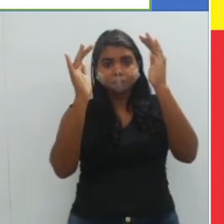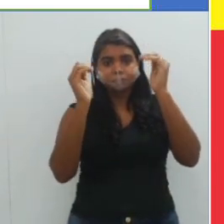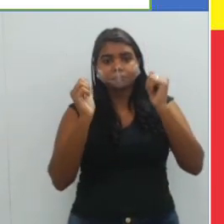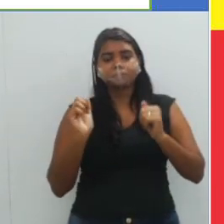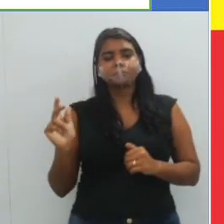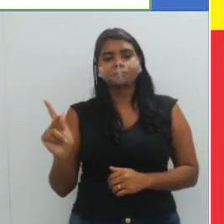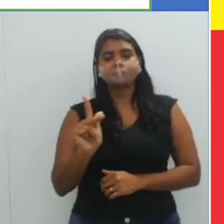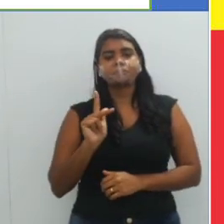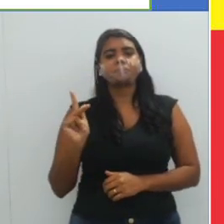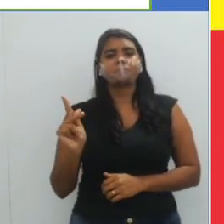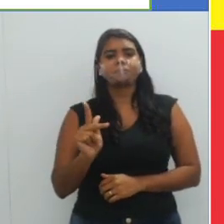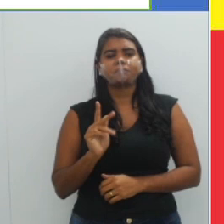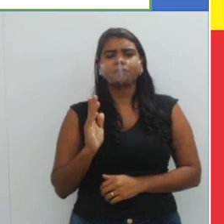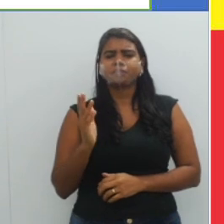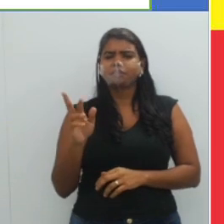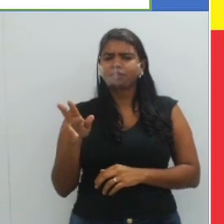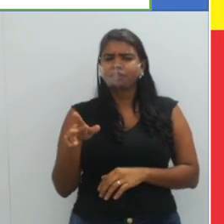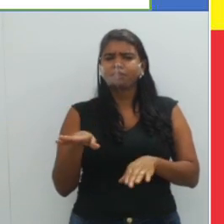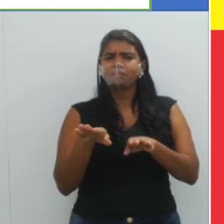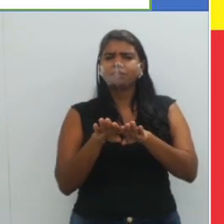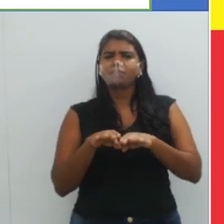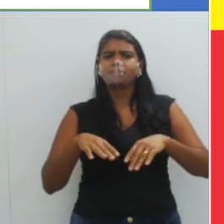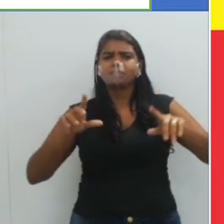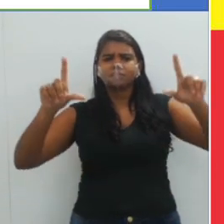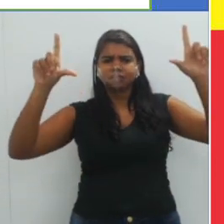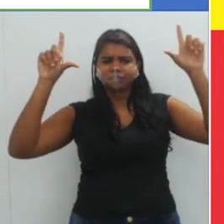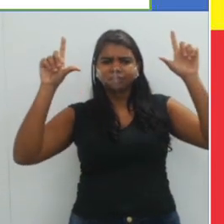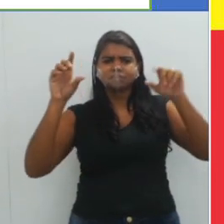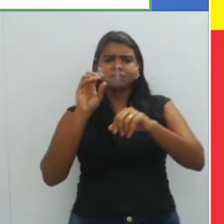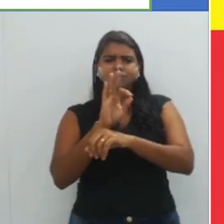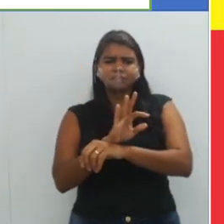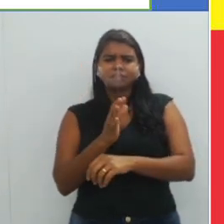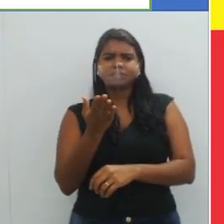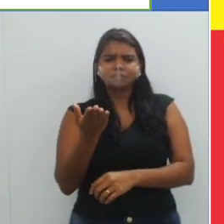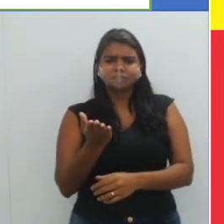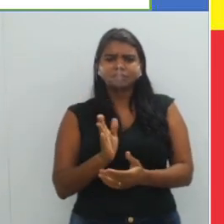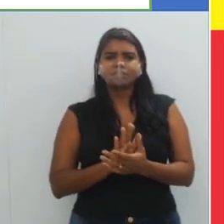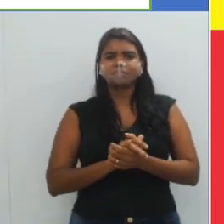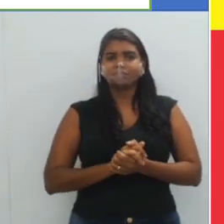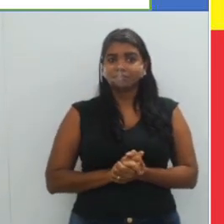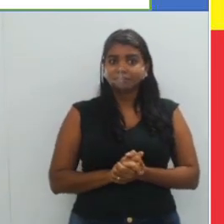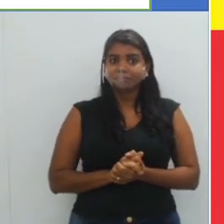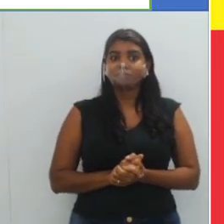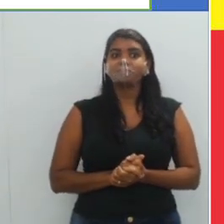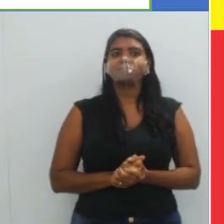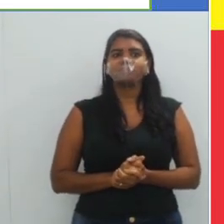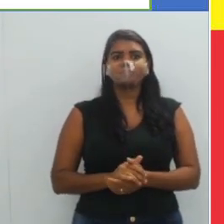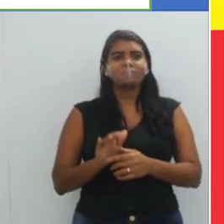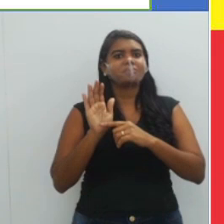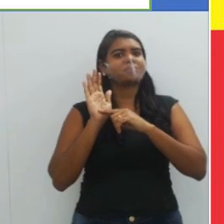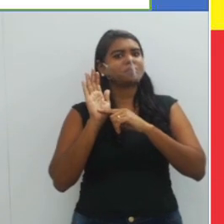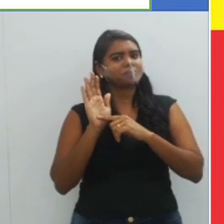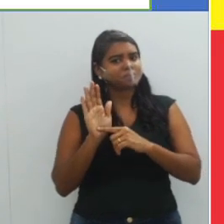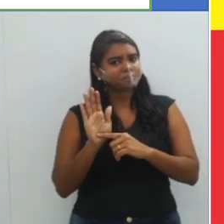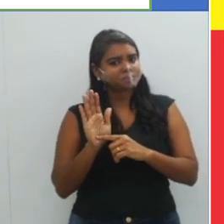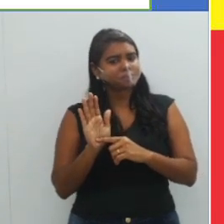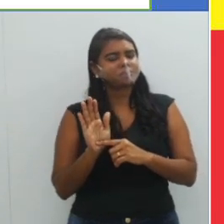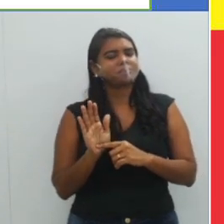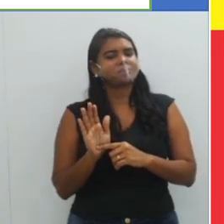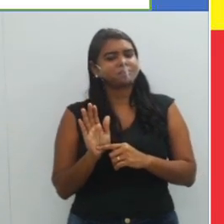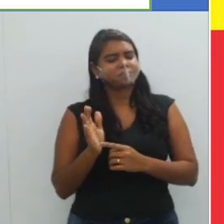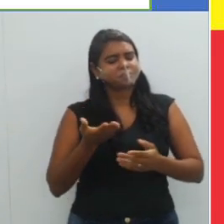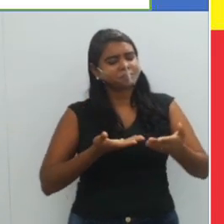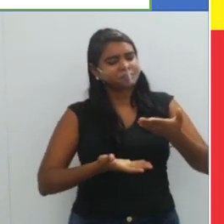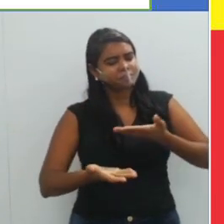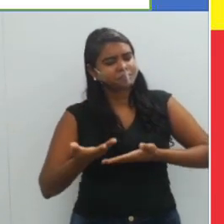respeito à pluralidade, como nesta fotografia, como nesta foto que está aí. Nós temos o quê? Ela representa, ela